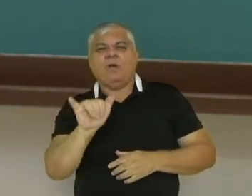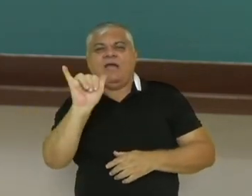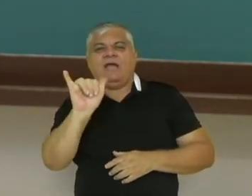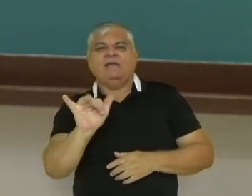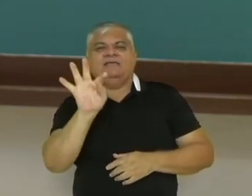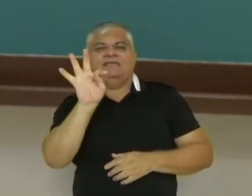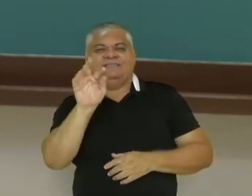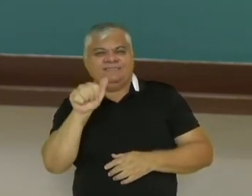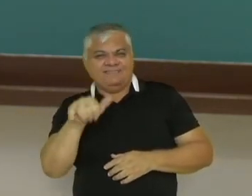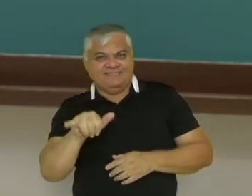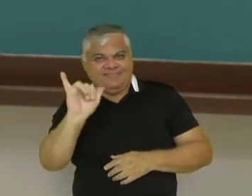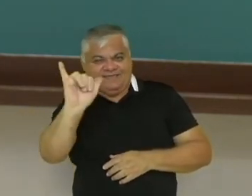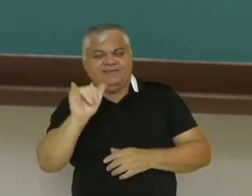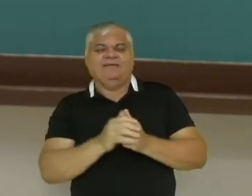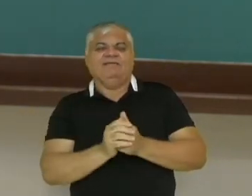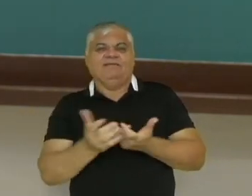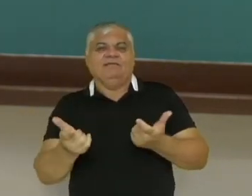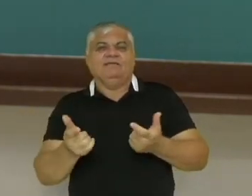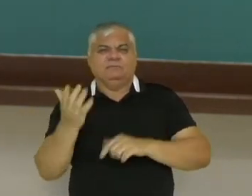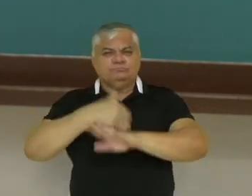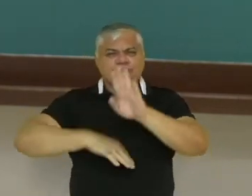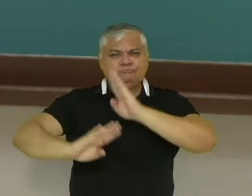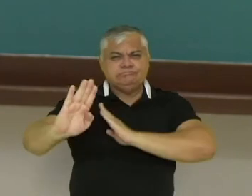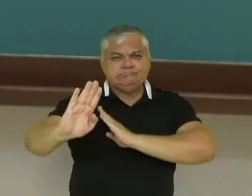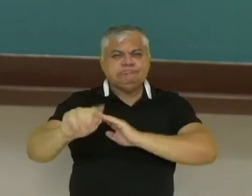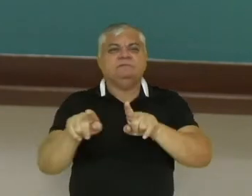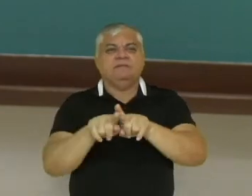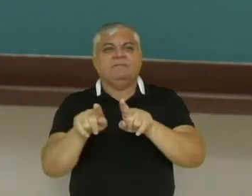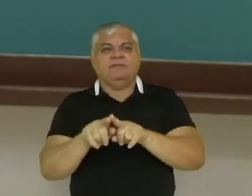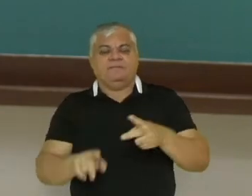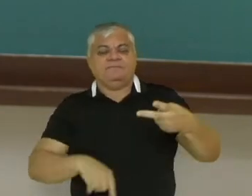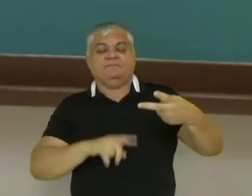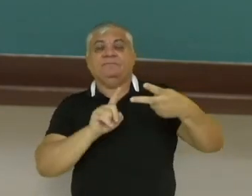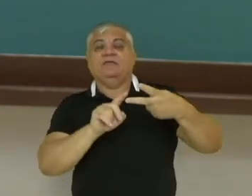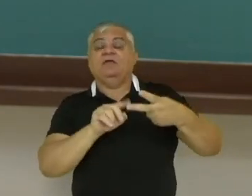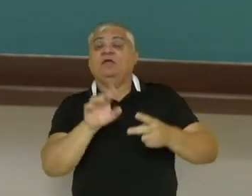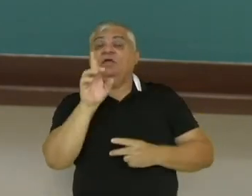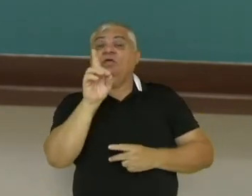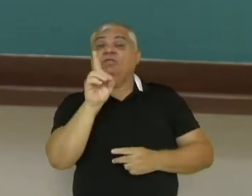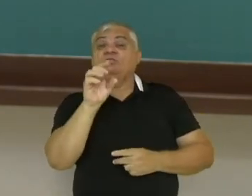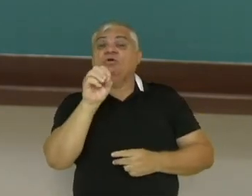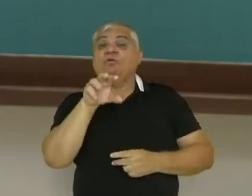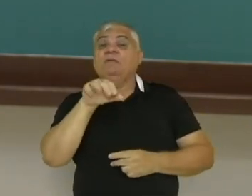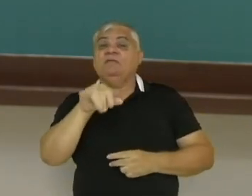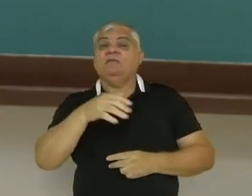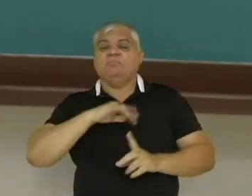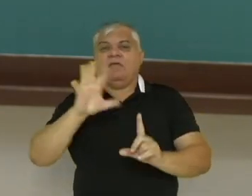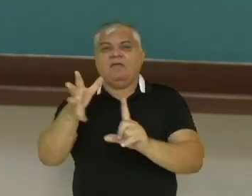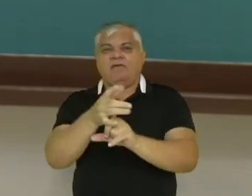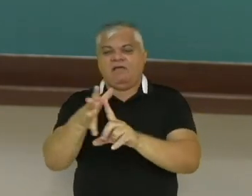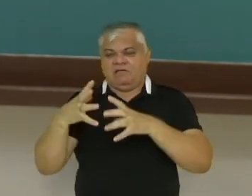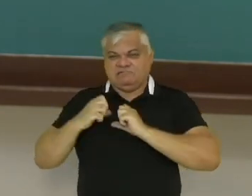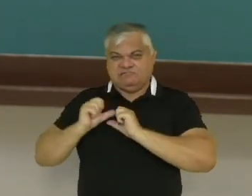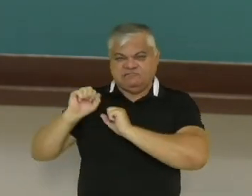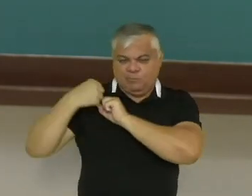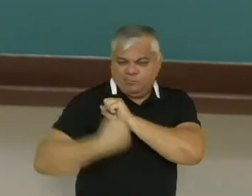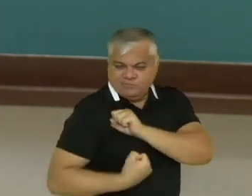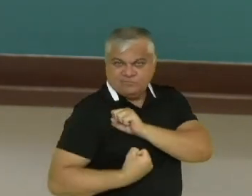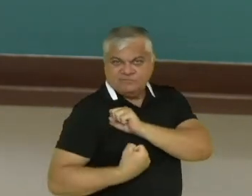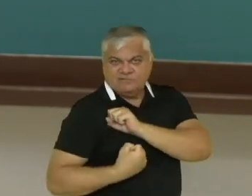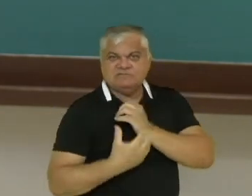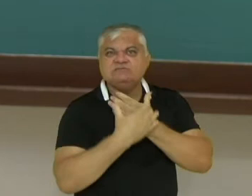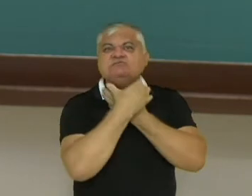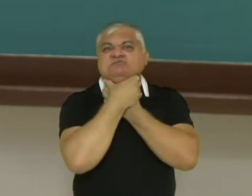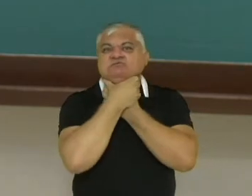Taekwondo. E o de domínio, que o objetivo é agarrar e imobilizar um adversário com utilização de chave,